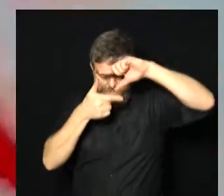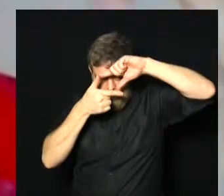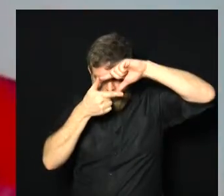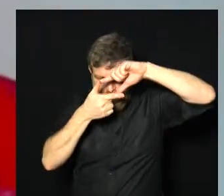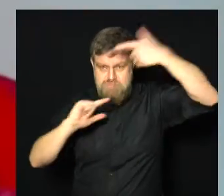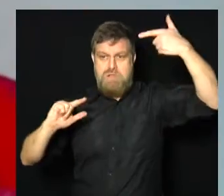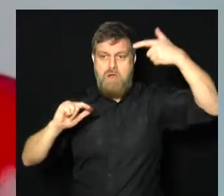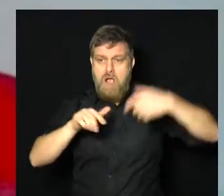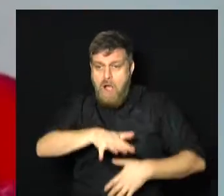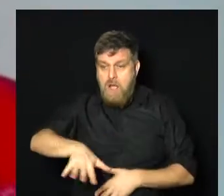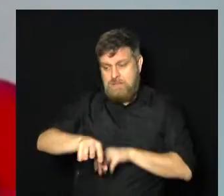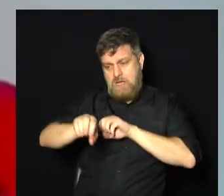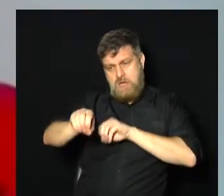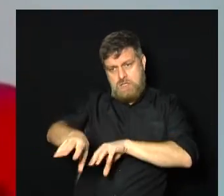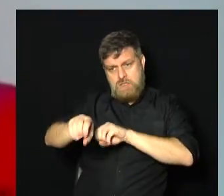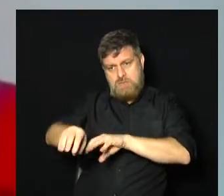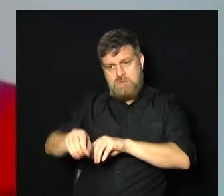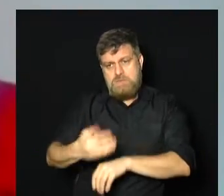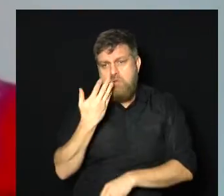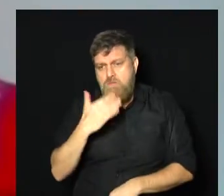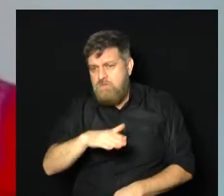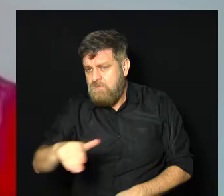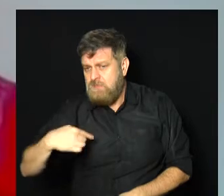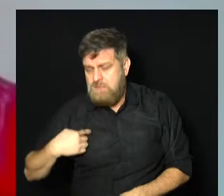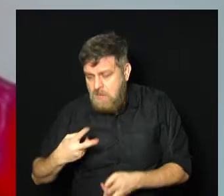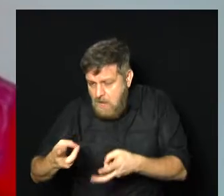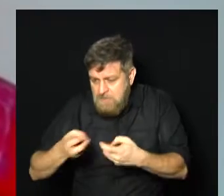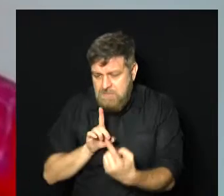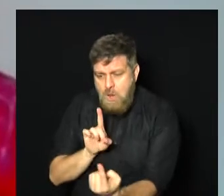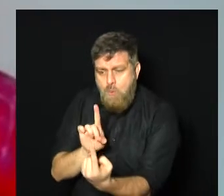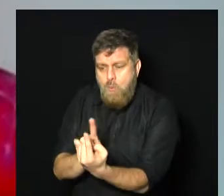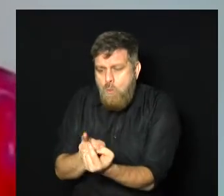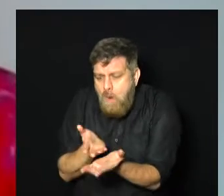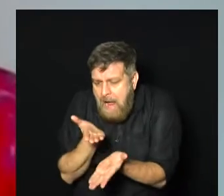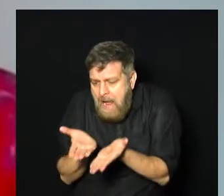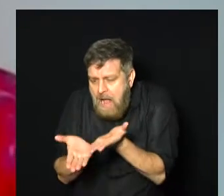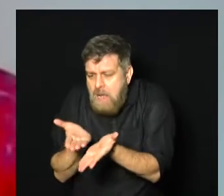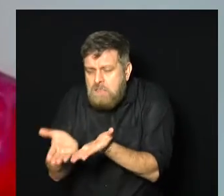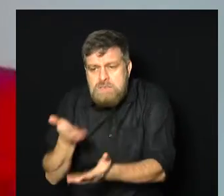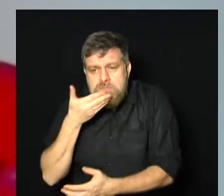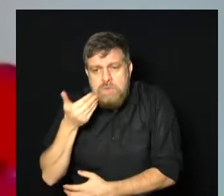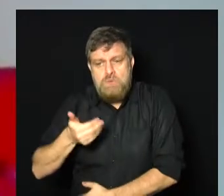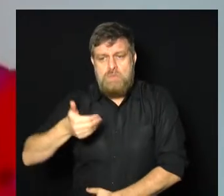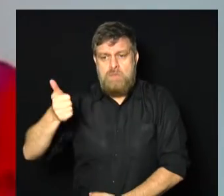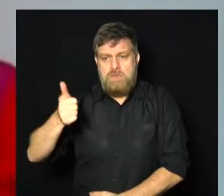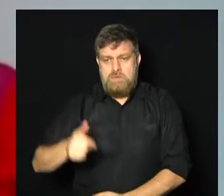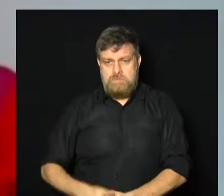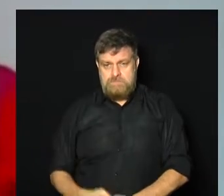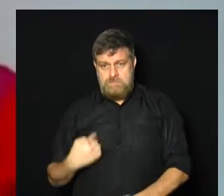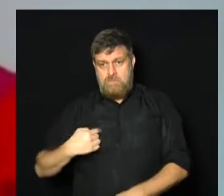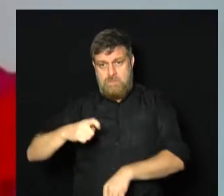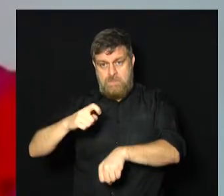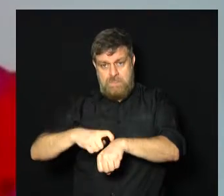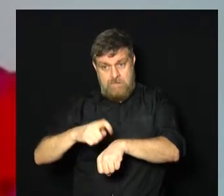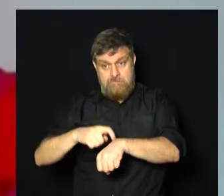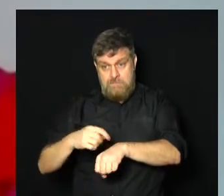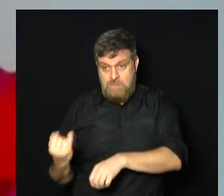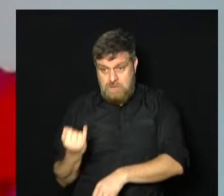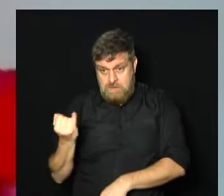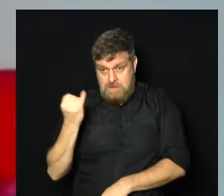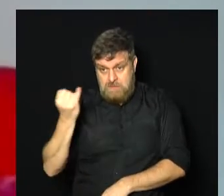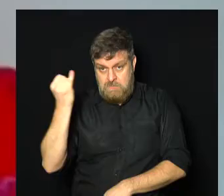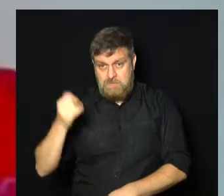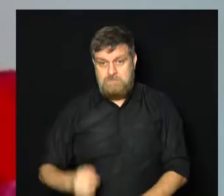infantil. Reconhecer um direito significa melhorar o atendimento. E estamos num momento que isso é muito